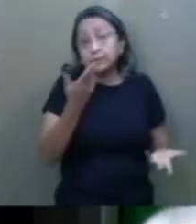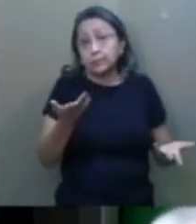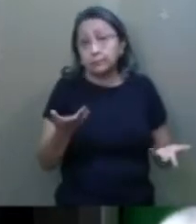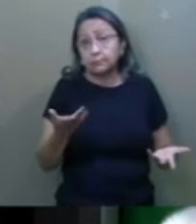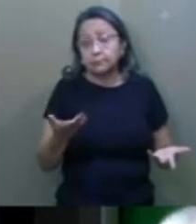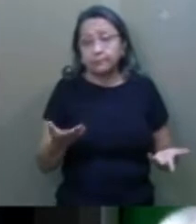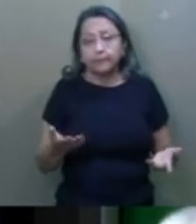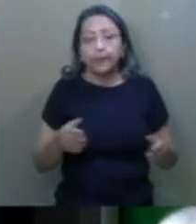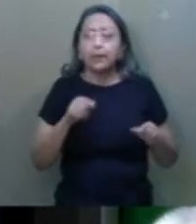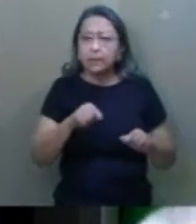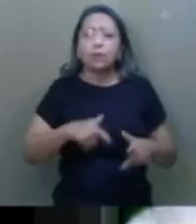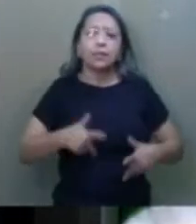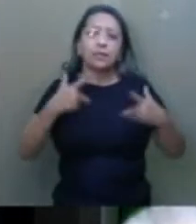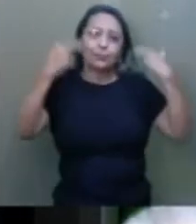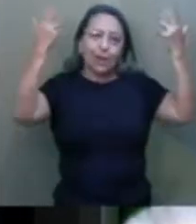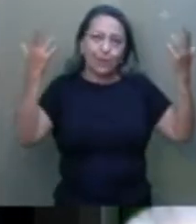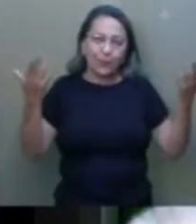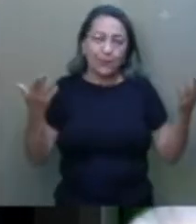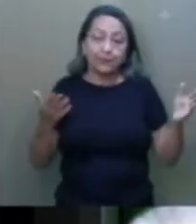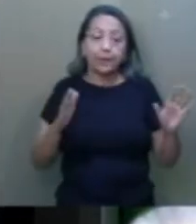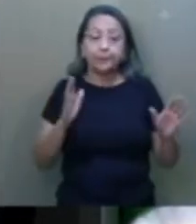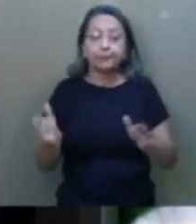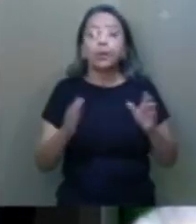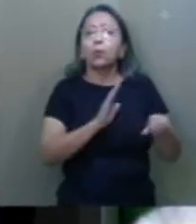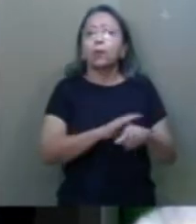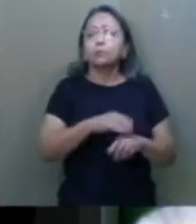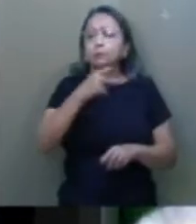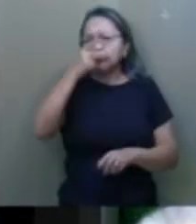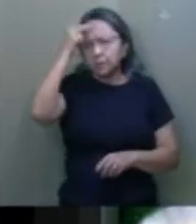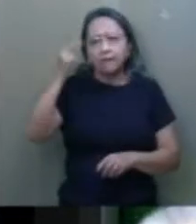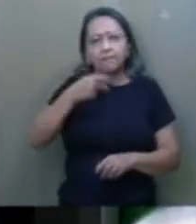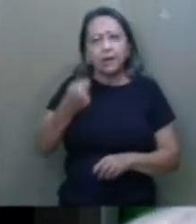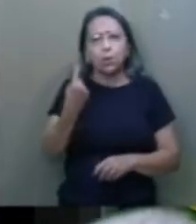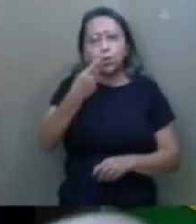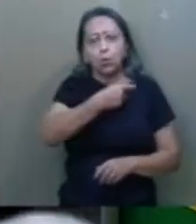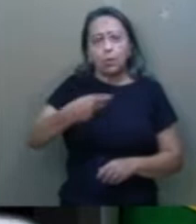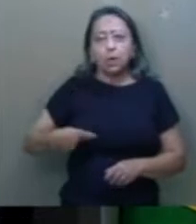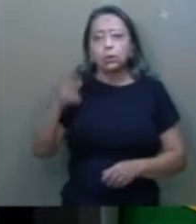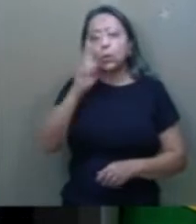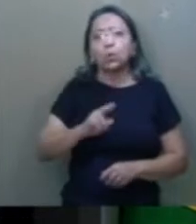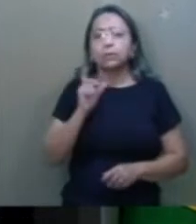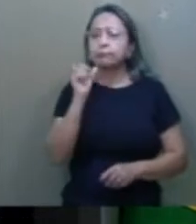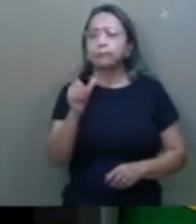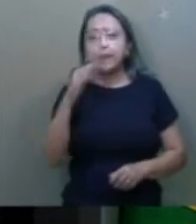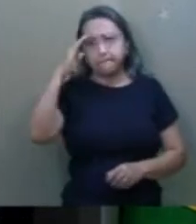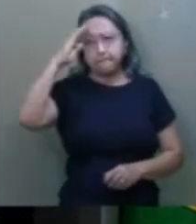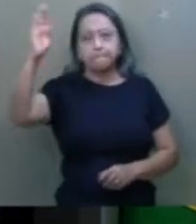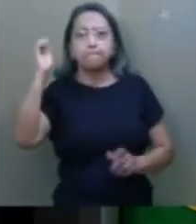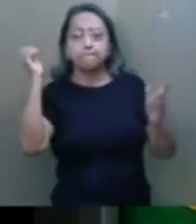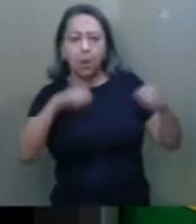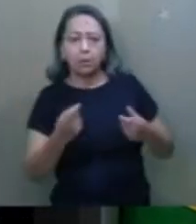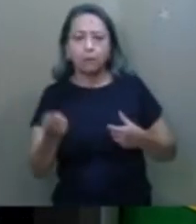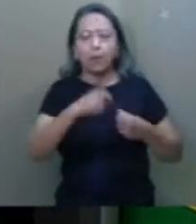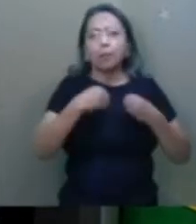do parlamento. Isso é natural. Quando dizem que um presidente usa a expressão de que militares podem